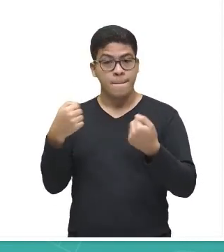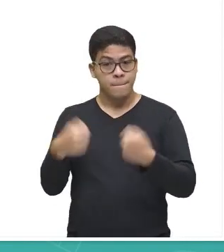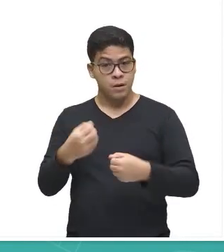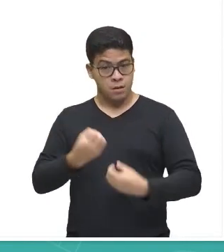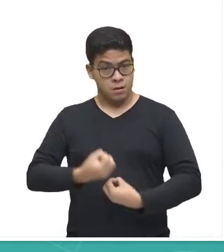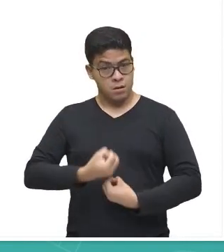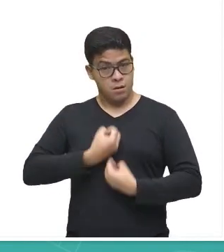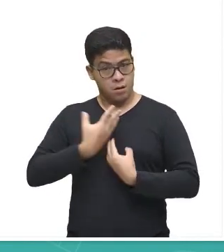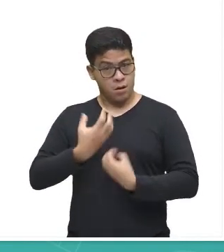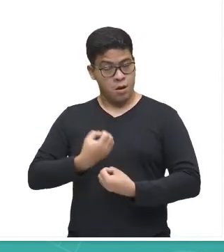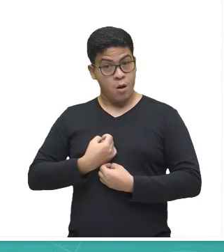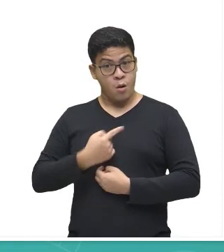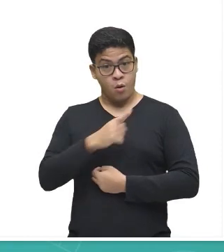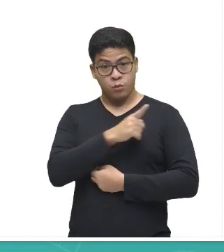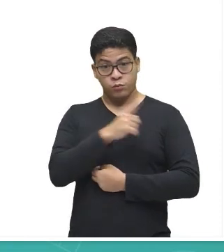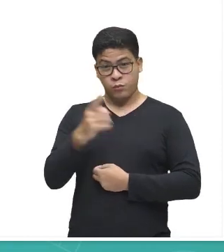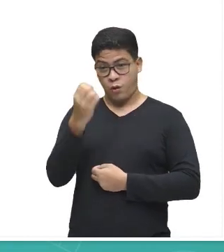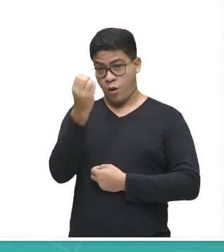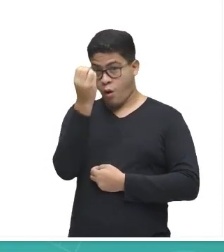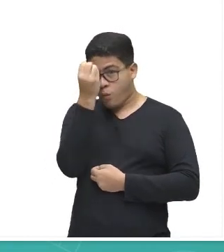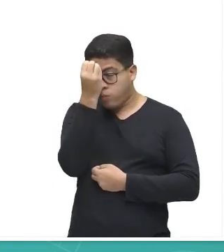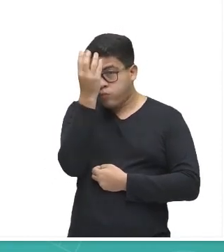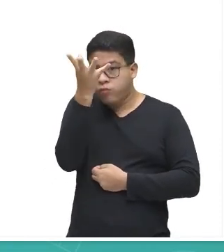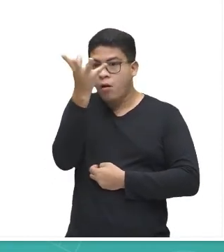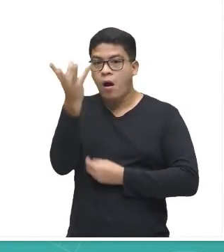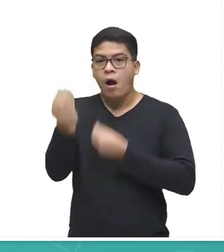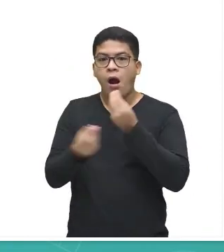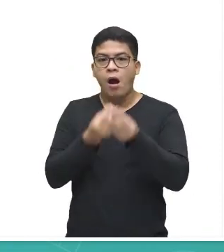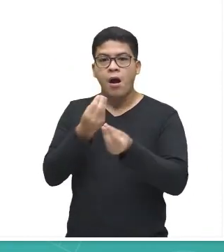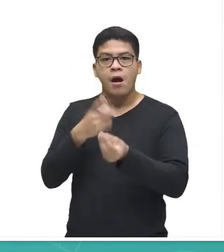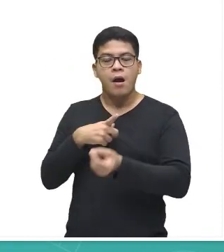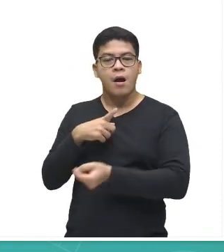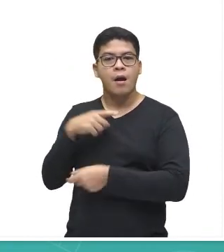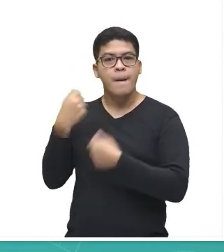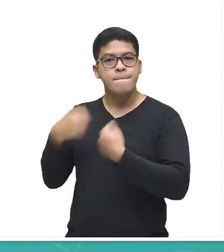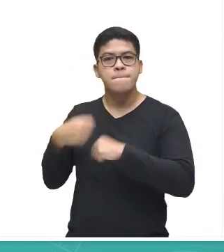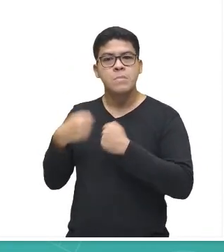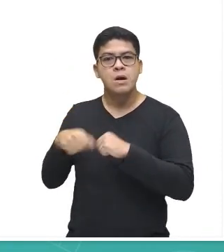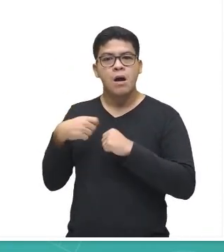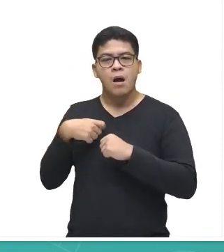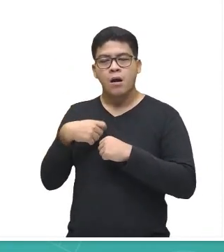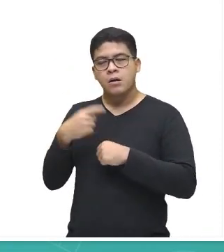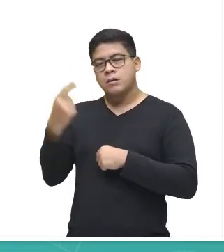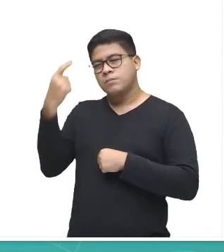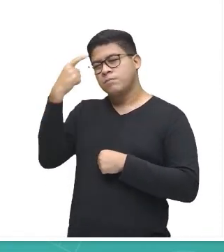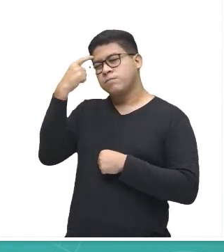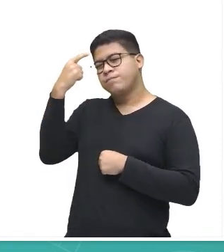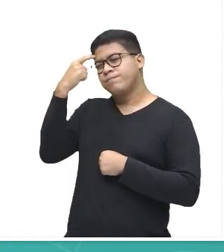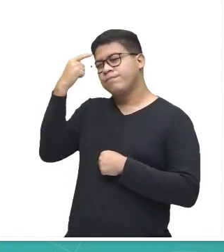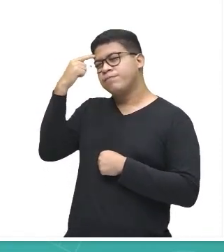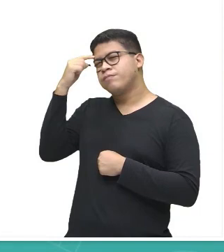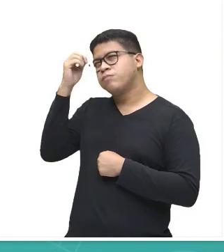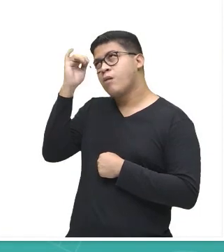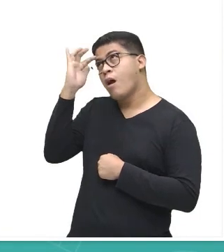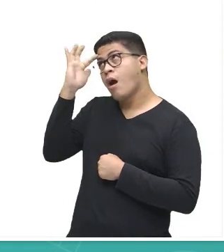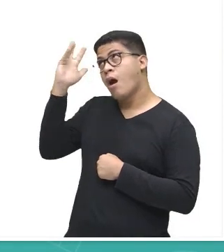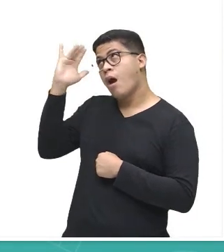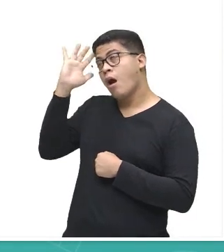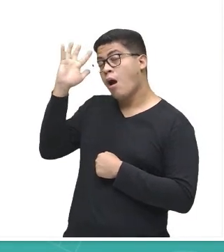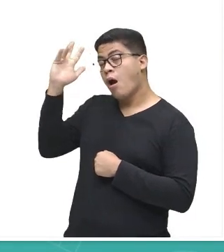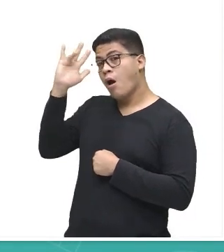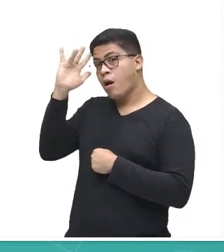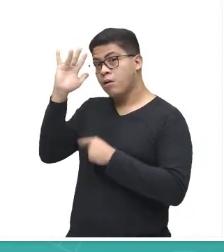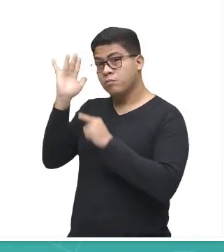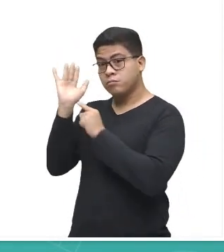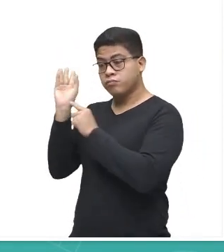o potencial criativo de vocês, permitir que vocês buscassem no seu imaginário, vocês imaginassem, né,